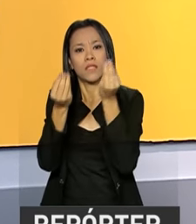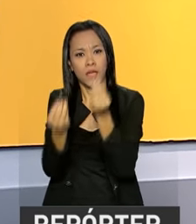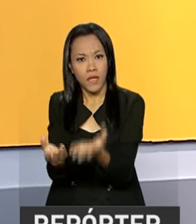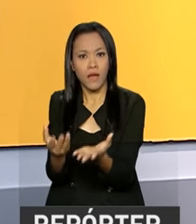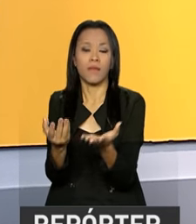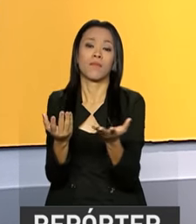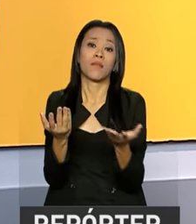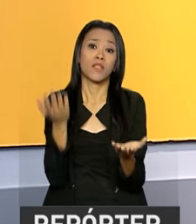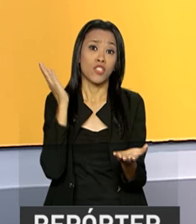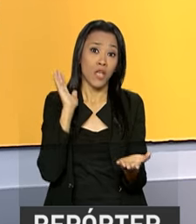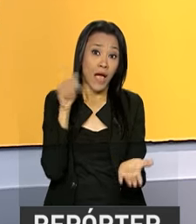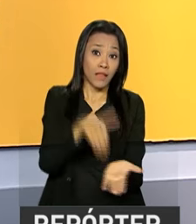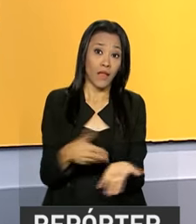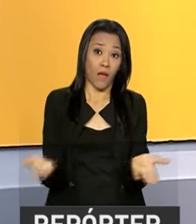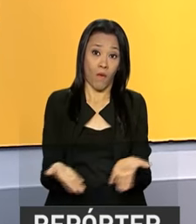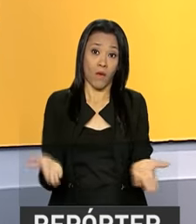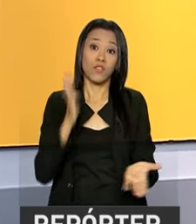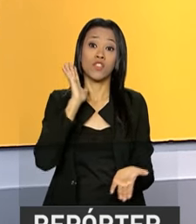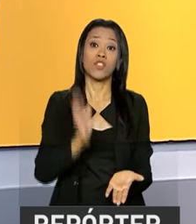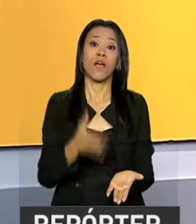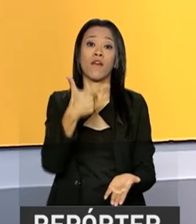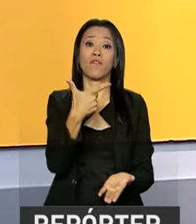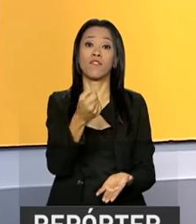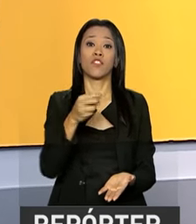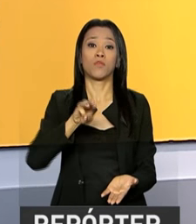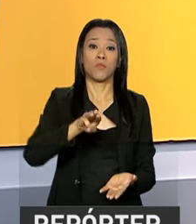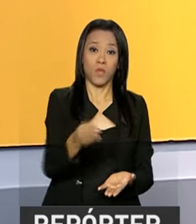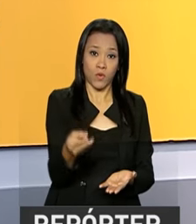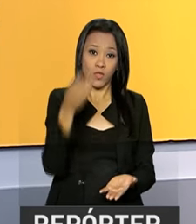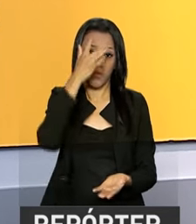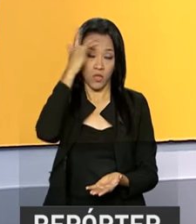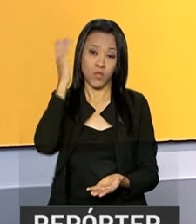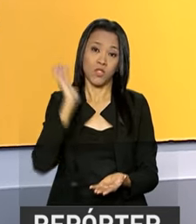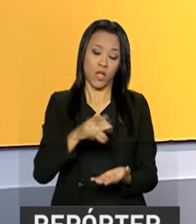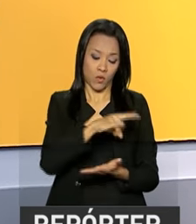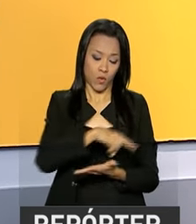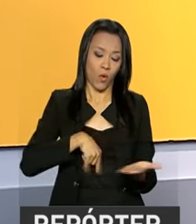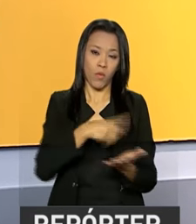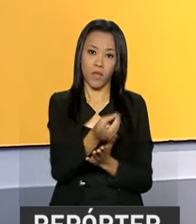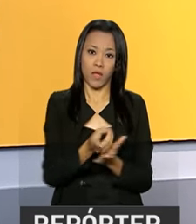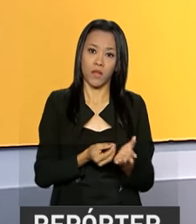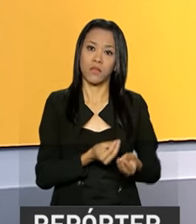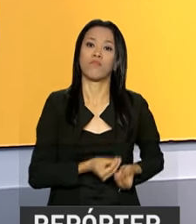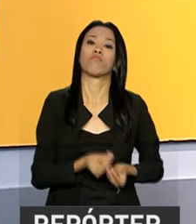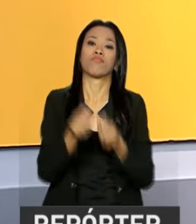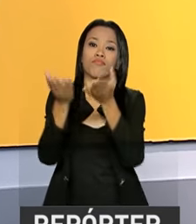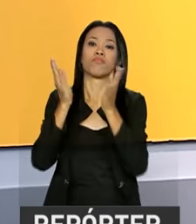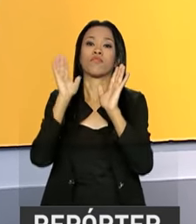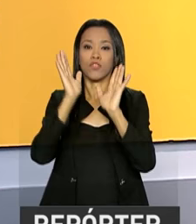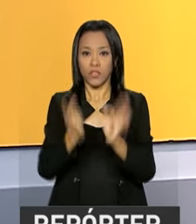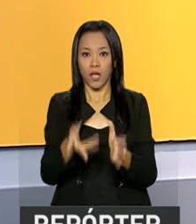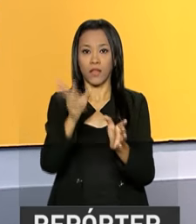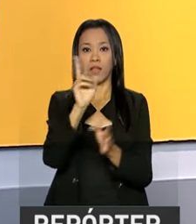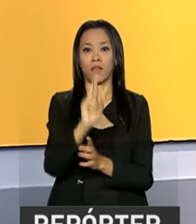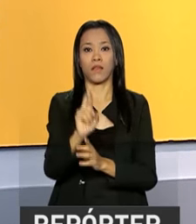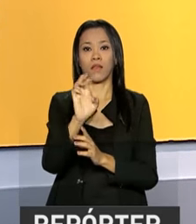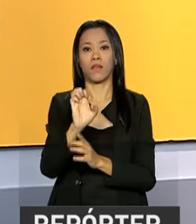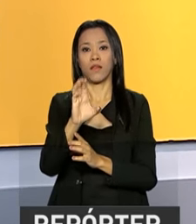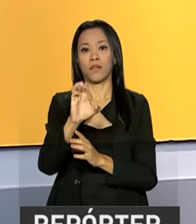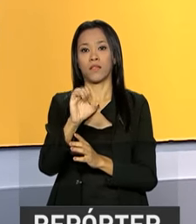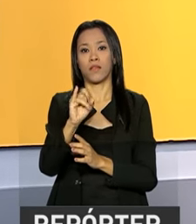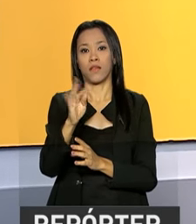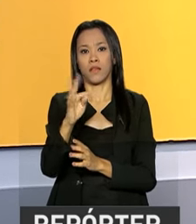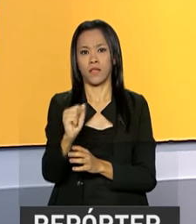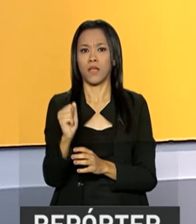agora mais de 20 milhões de contribuintes enviaram o documento à Receita Federal a expectativa é de que 28